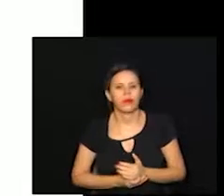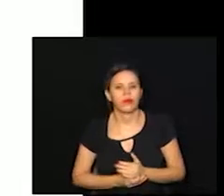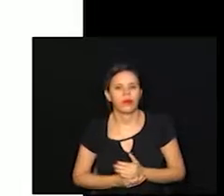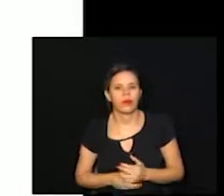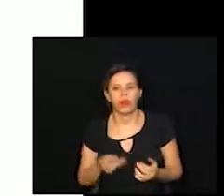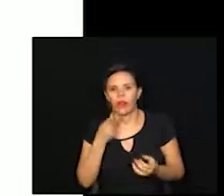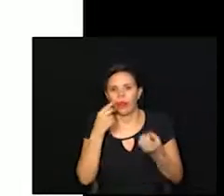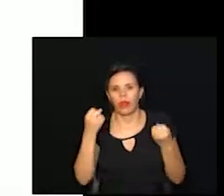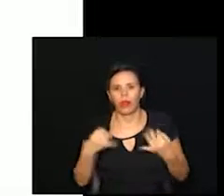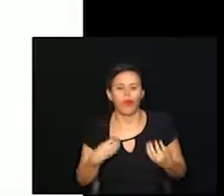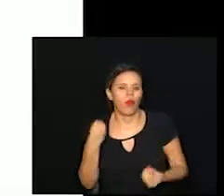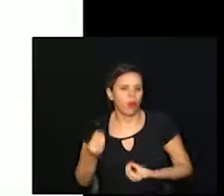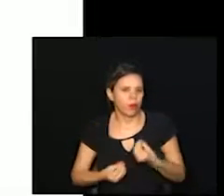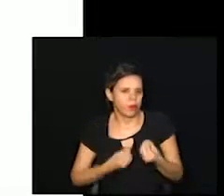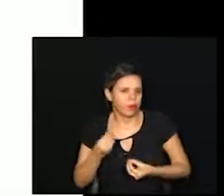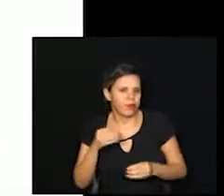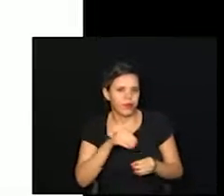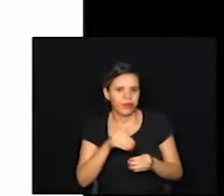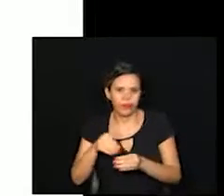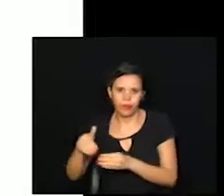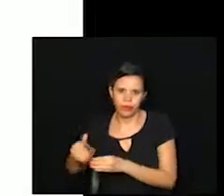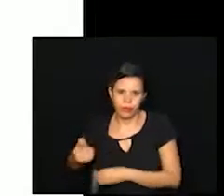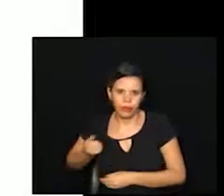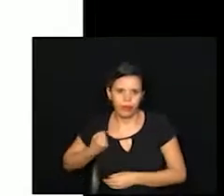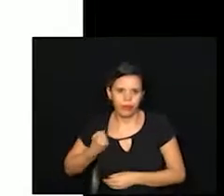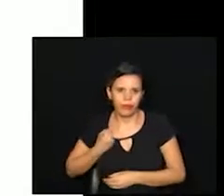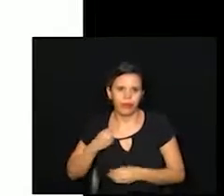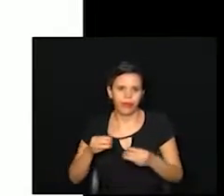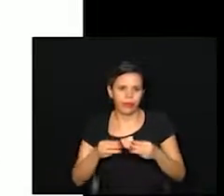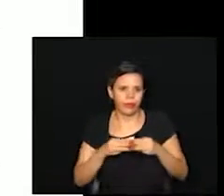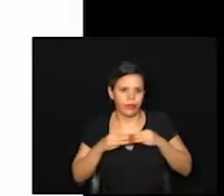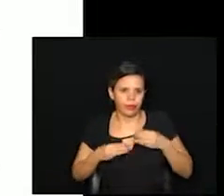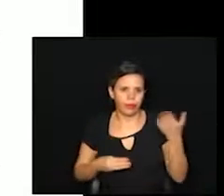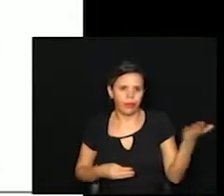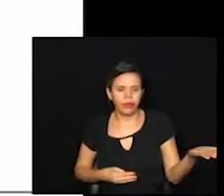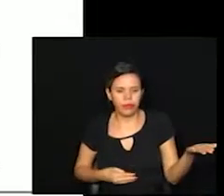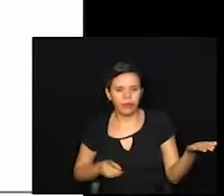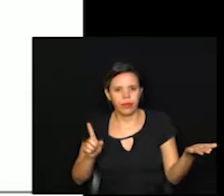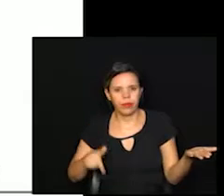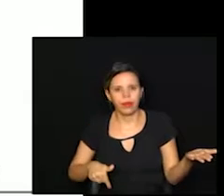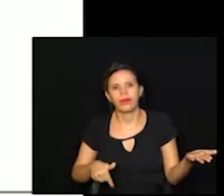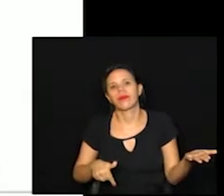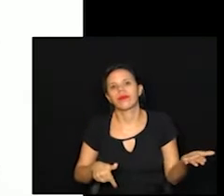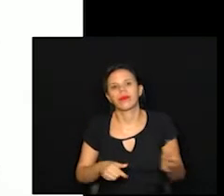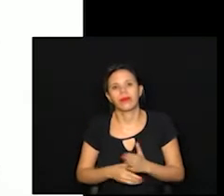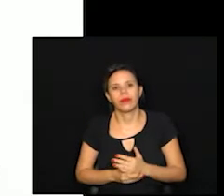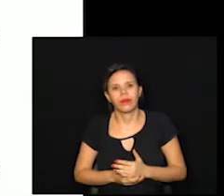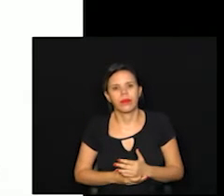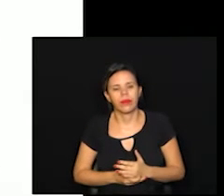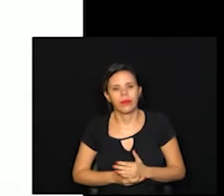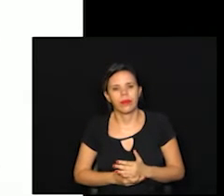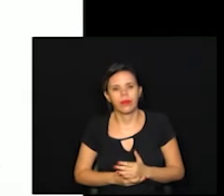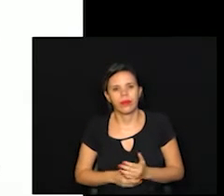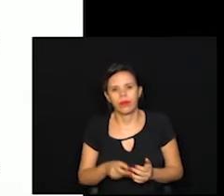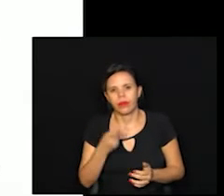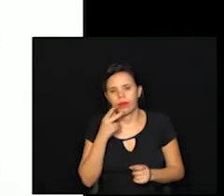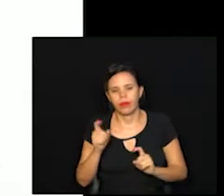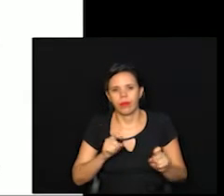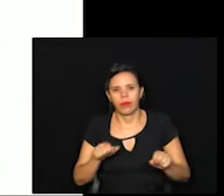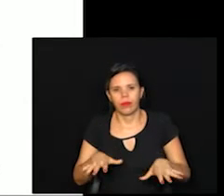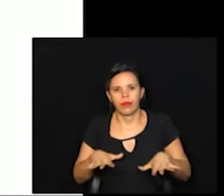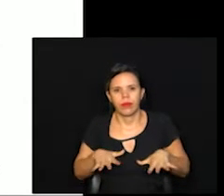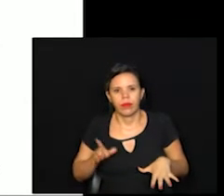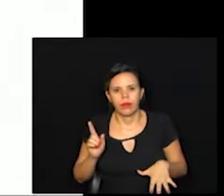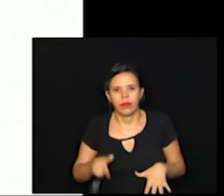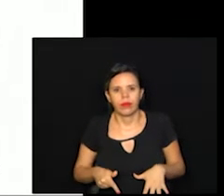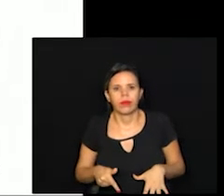sobre como é a votação, o número das moções. Essa é a pauta que a gente chama nessa sessão plenária,